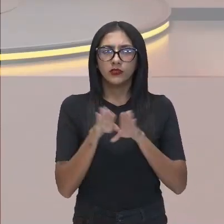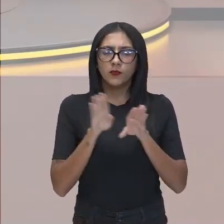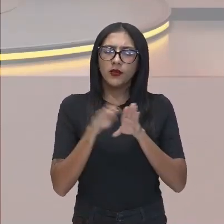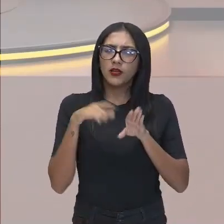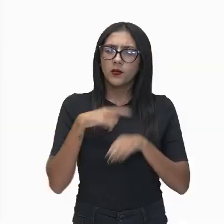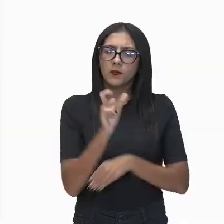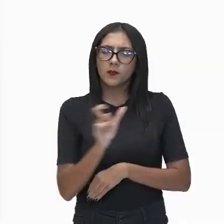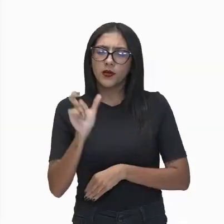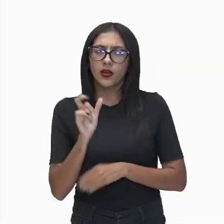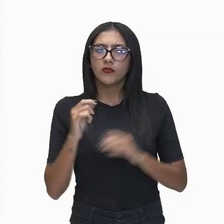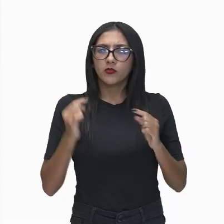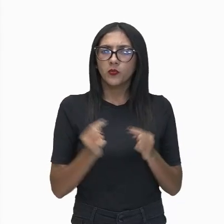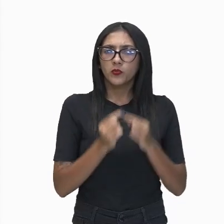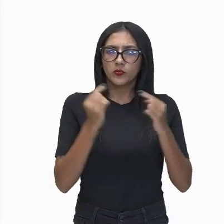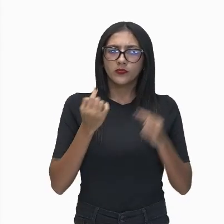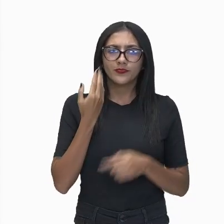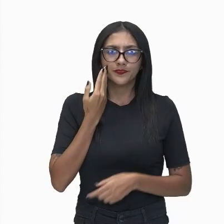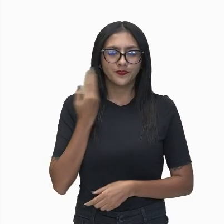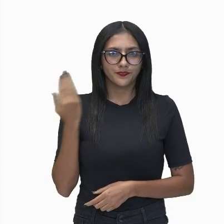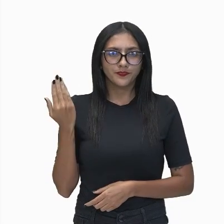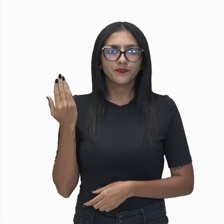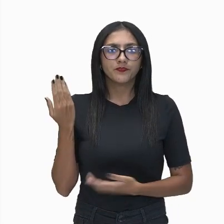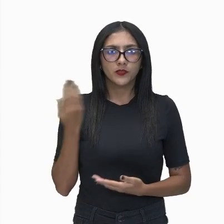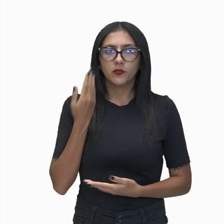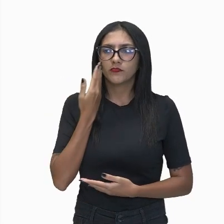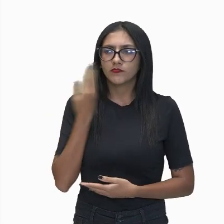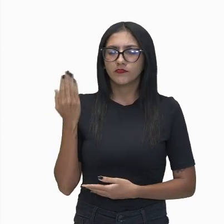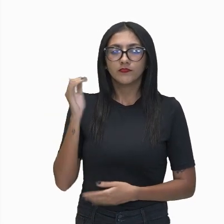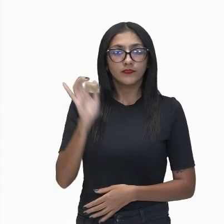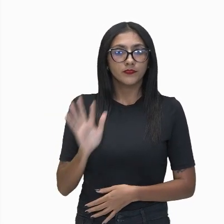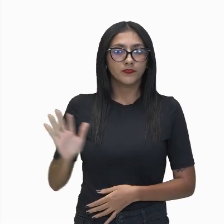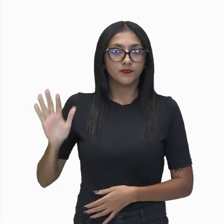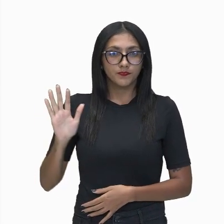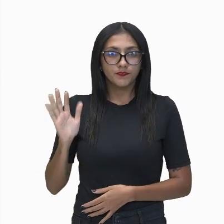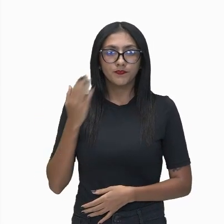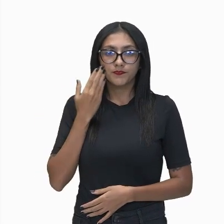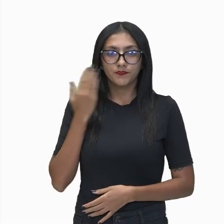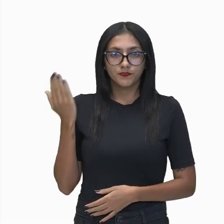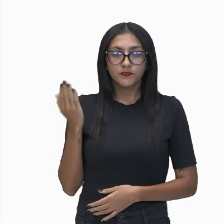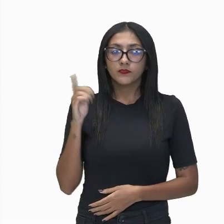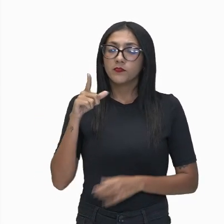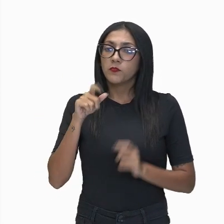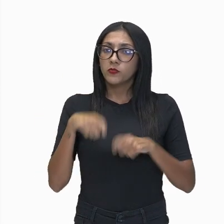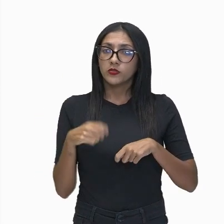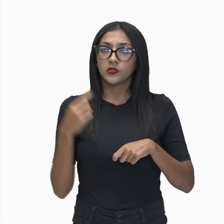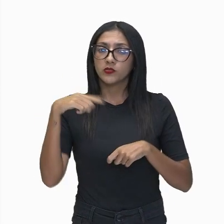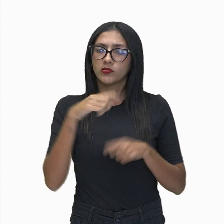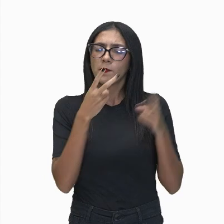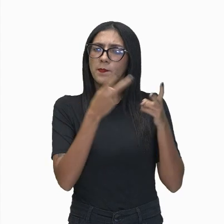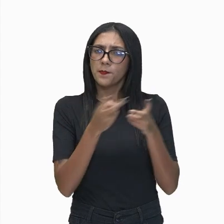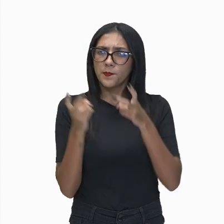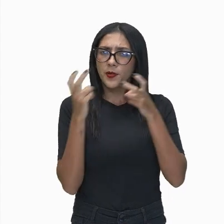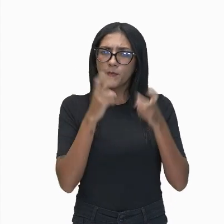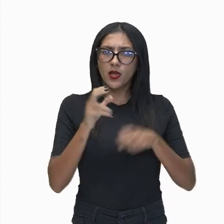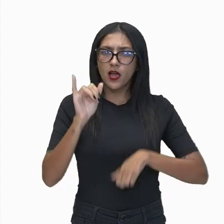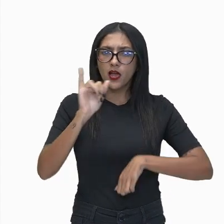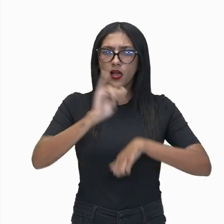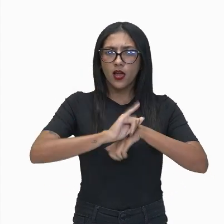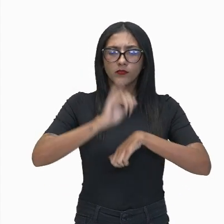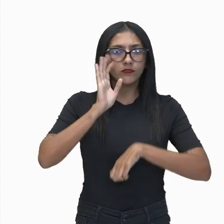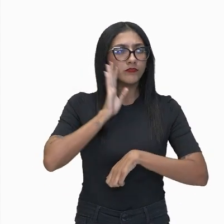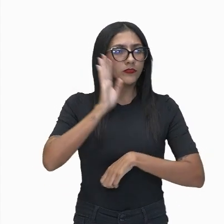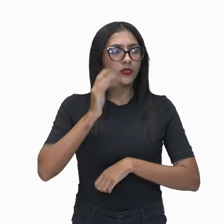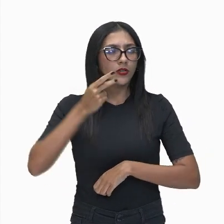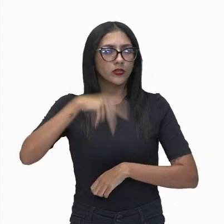urbanização. Então, nesse mapa, nós podemos observar aqui as regiões metropolitanas, né, do